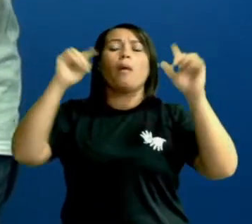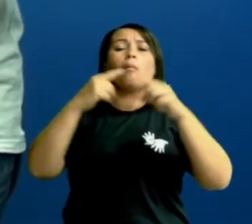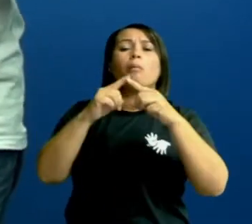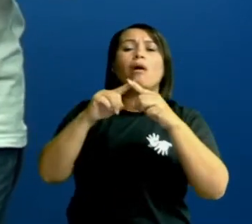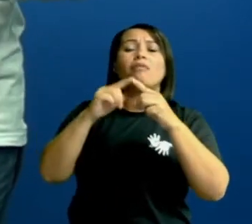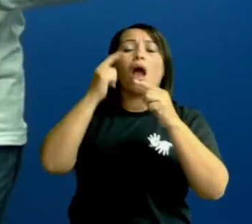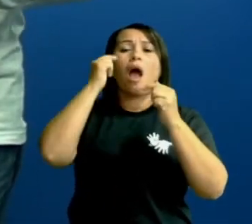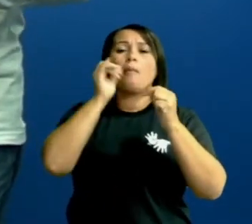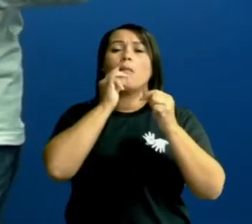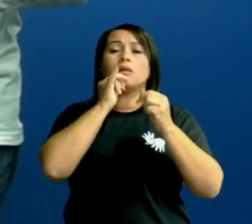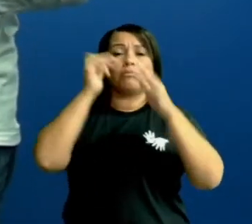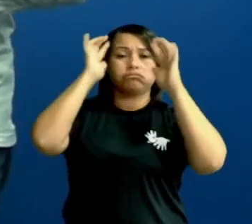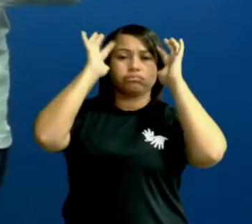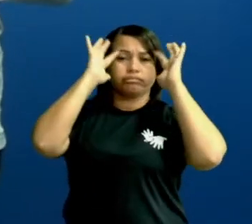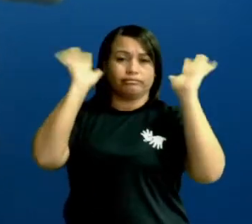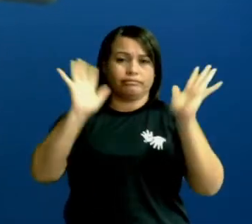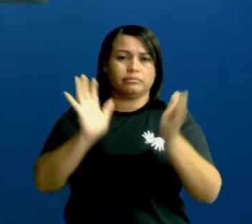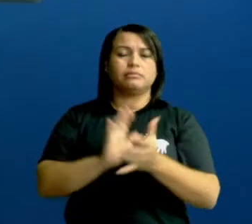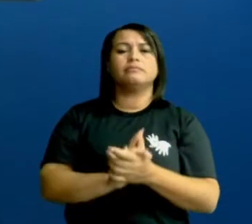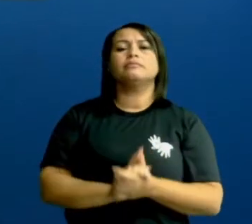ideal, longe da real.